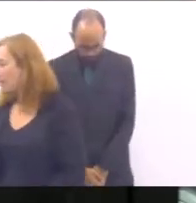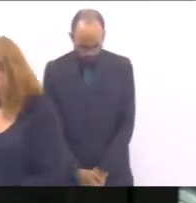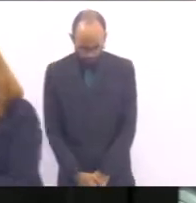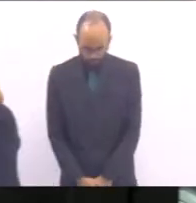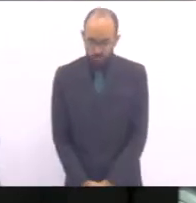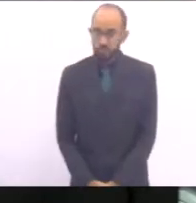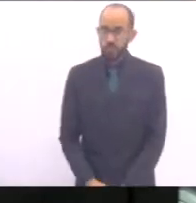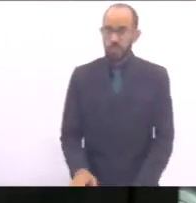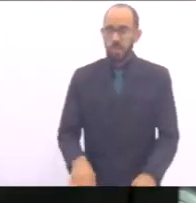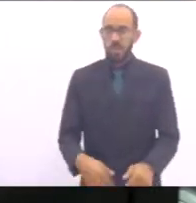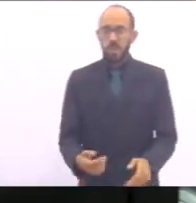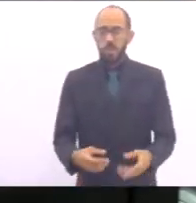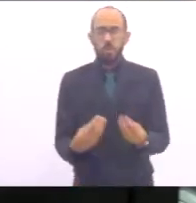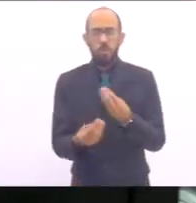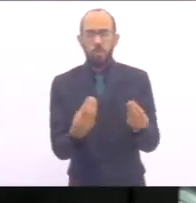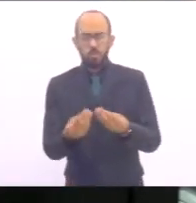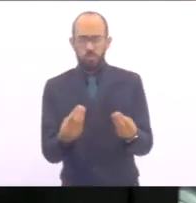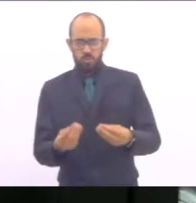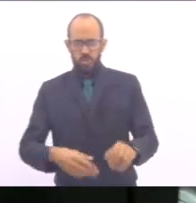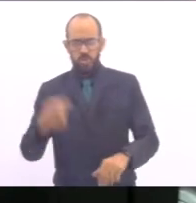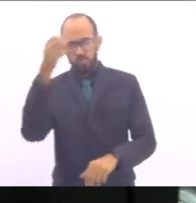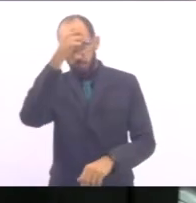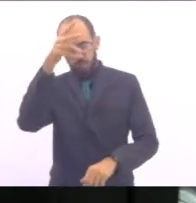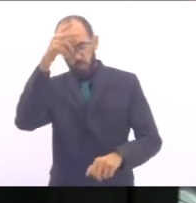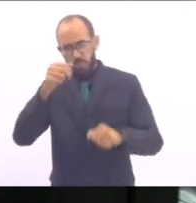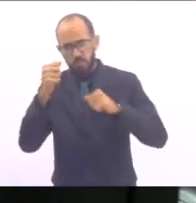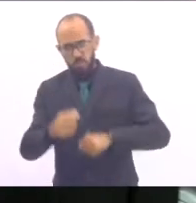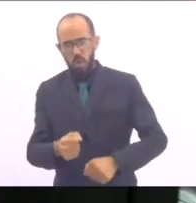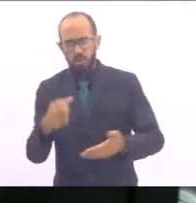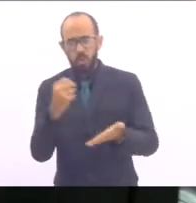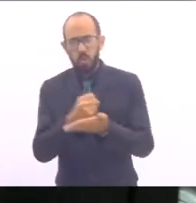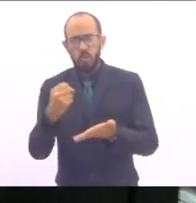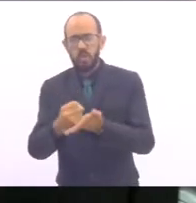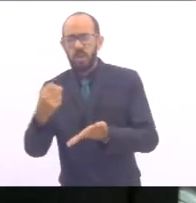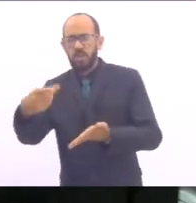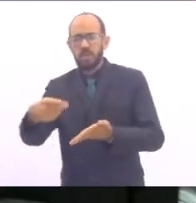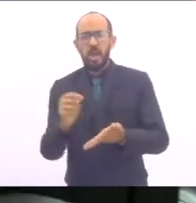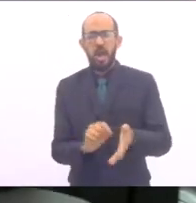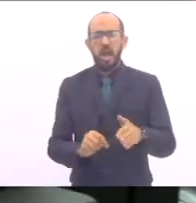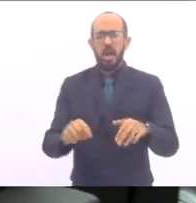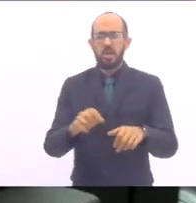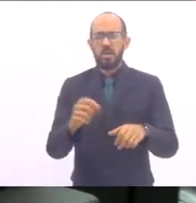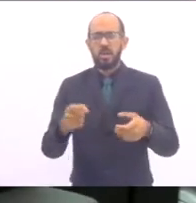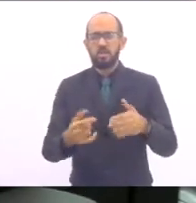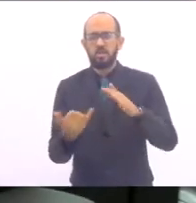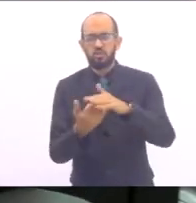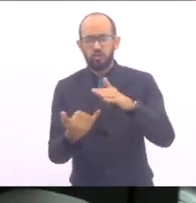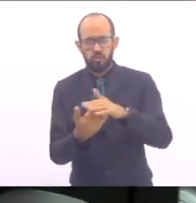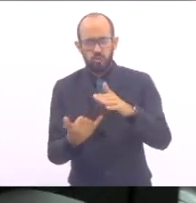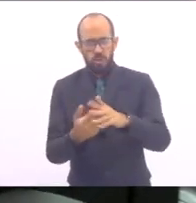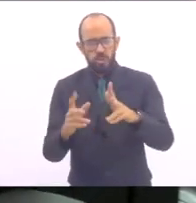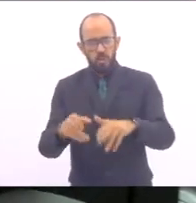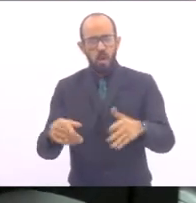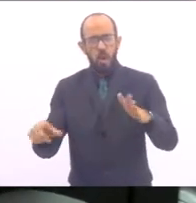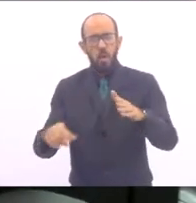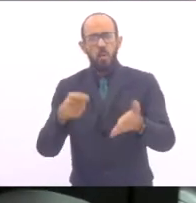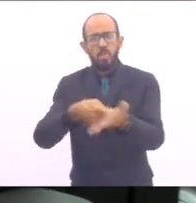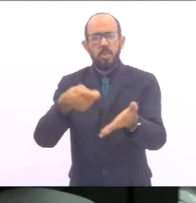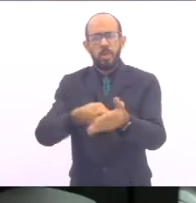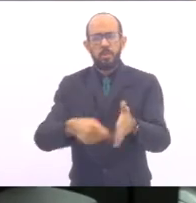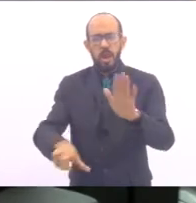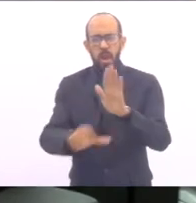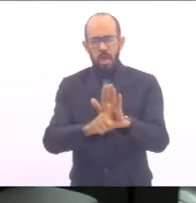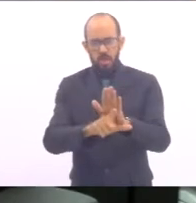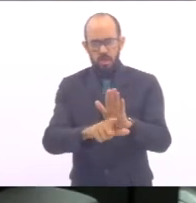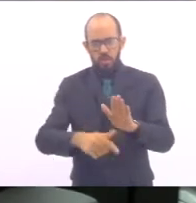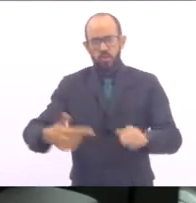para que as prefeituras contratem as cooperativas para fazerem coleta seletiva, como manda a lei? E a segunda é,